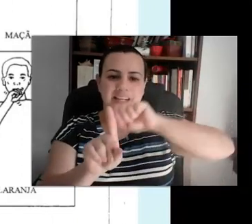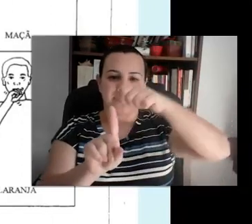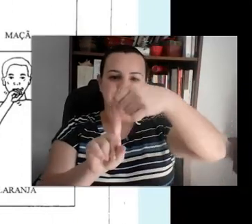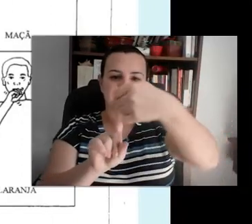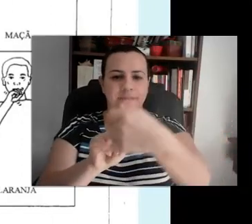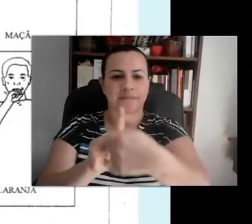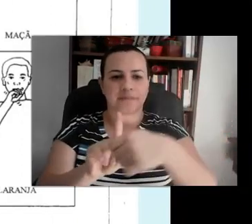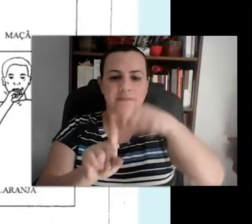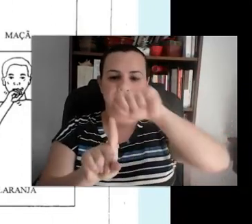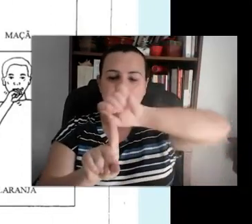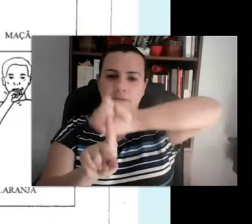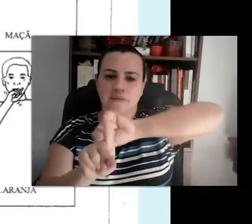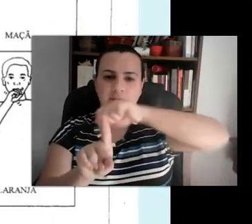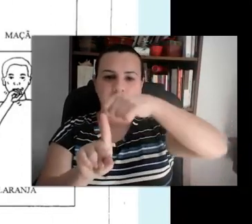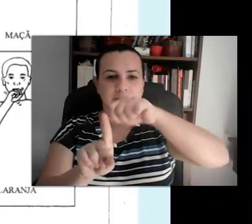Banana.